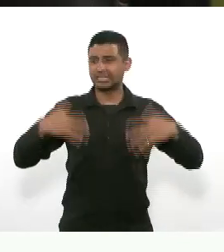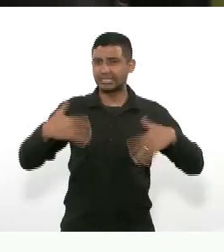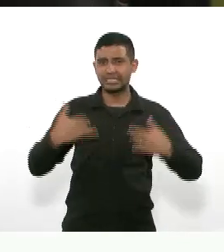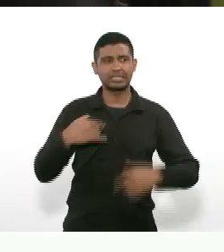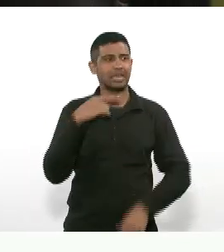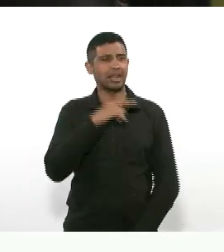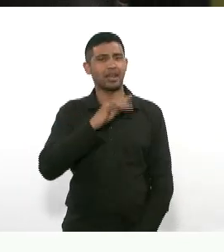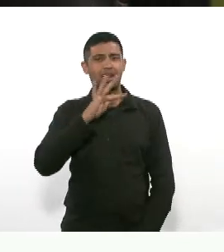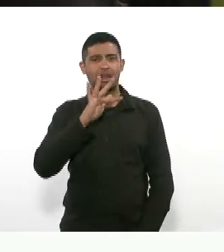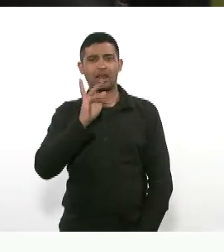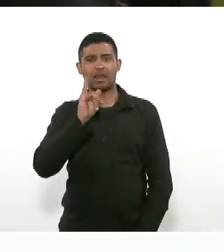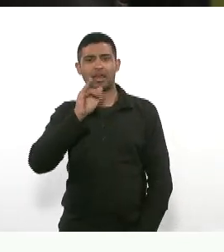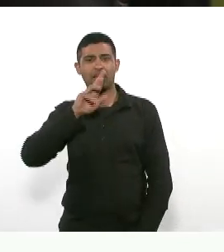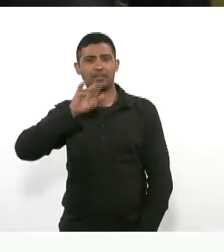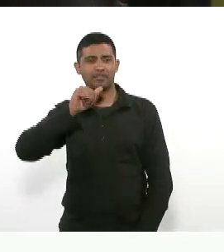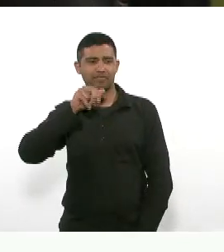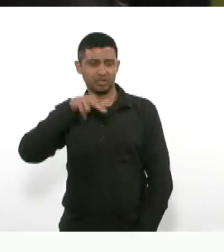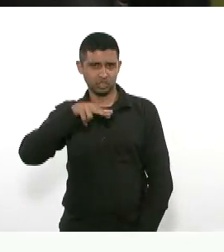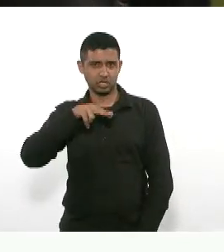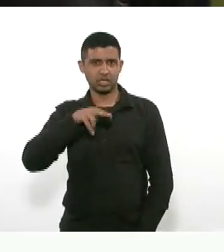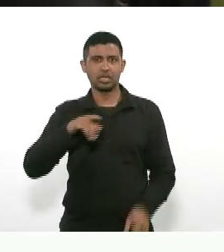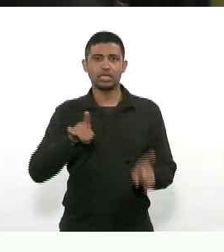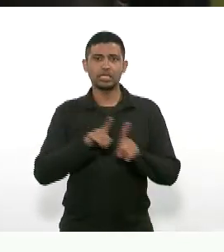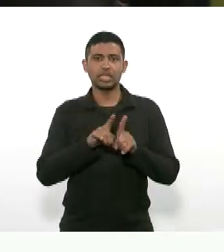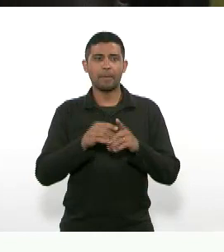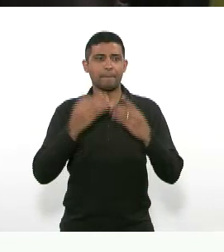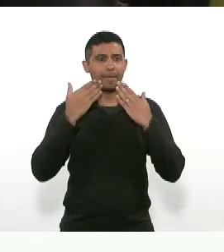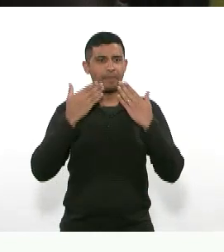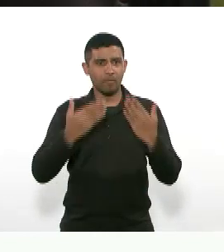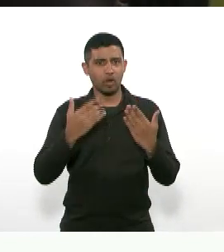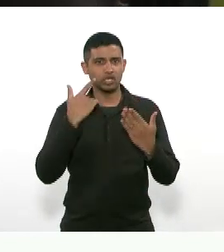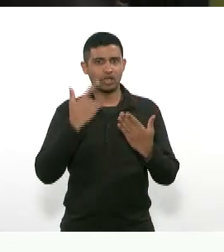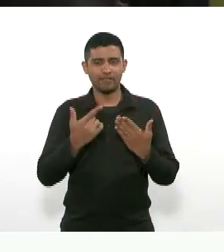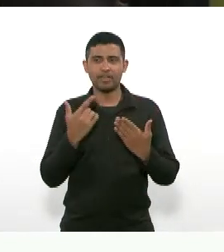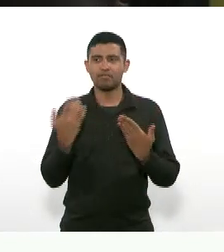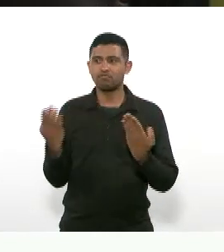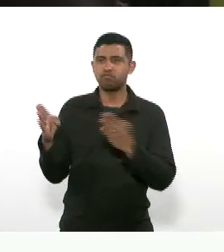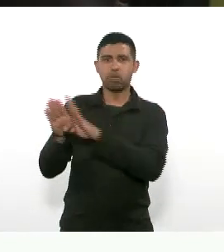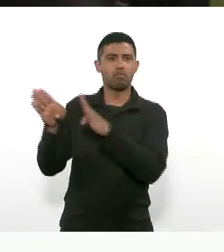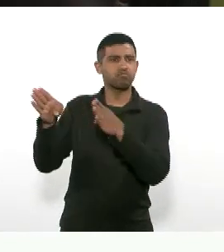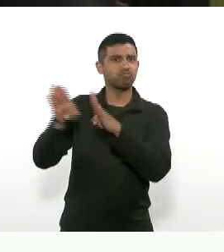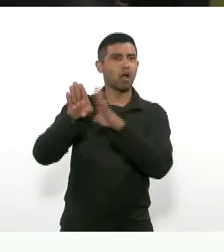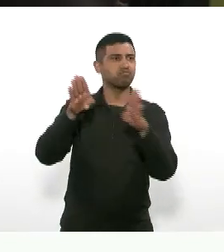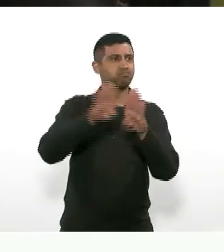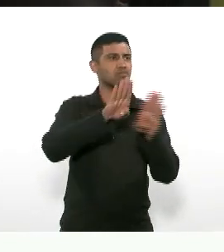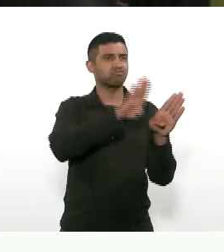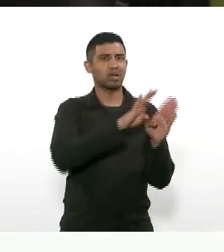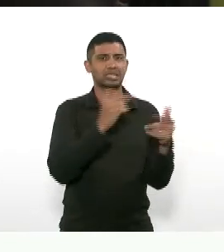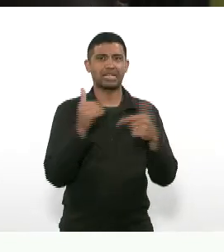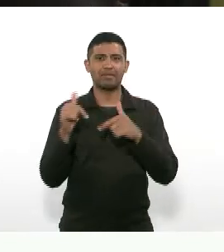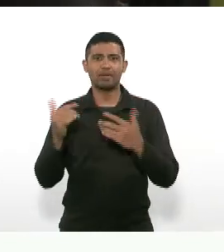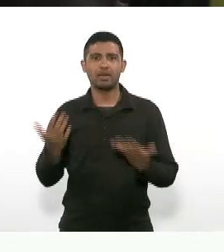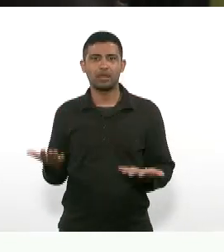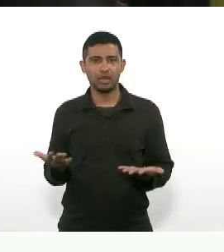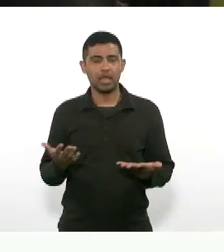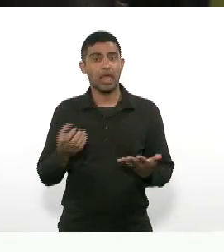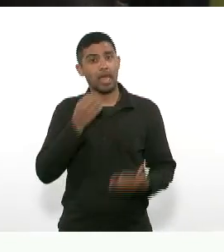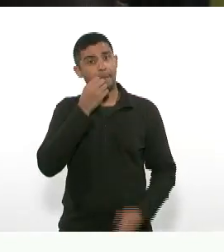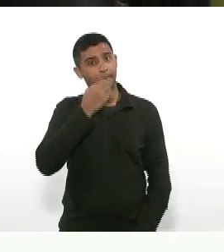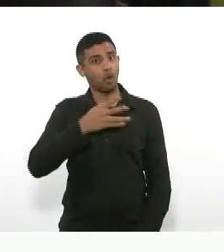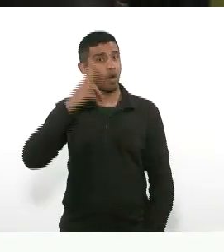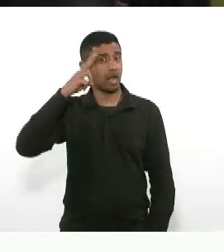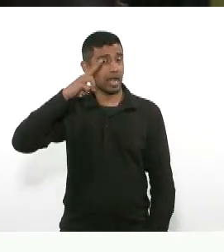o que representa a redução desses postos de trabalho. É bom que a gente lembre que o Estado do Rio de Janeiro